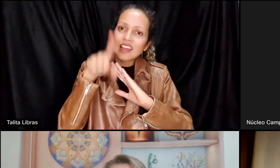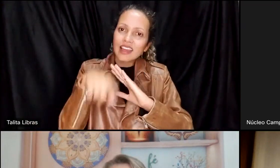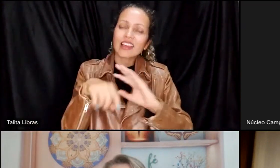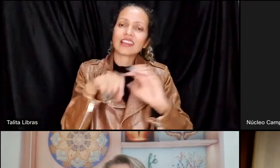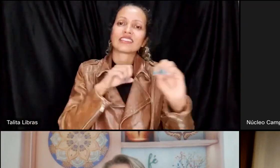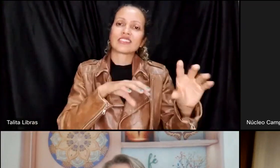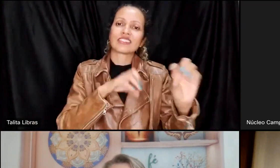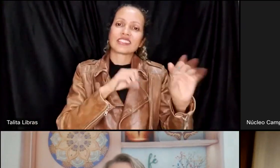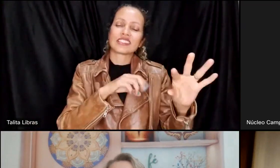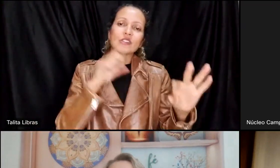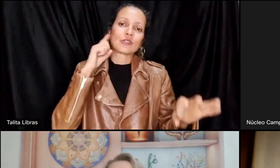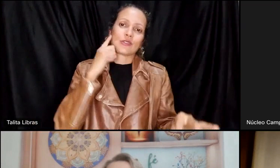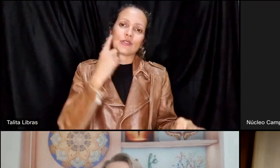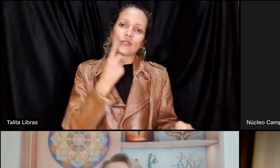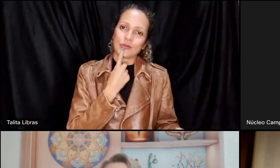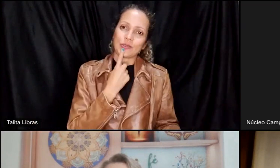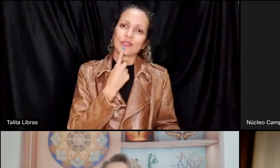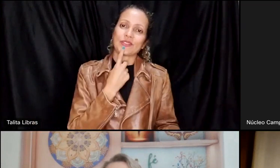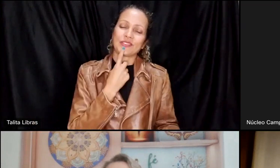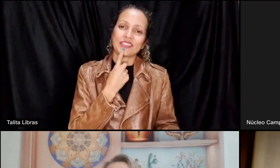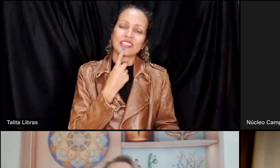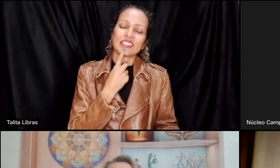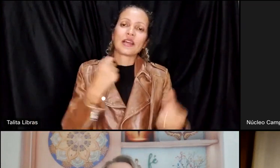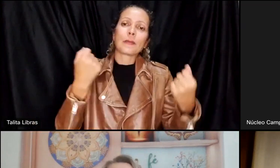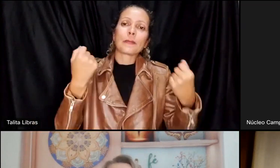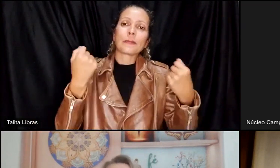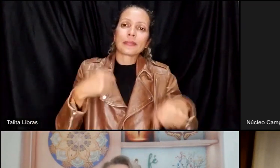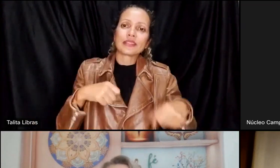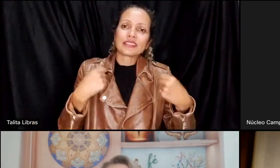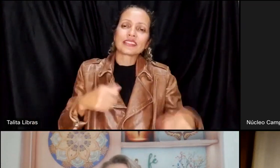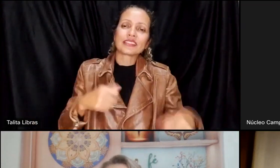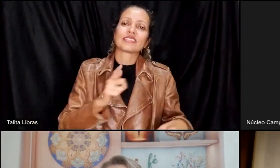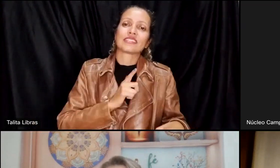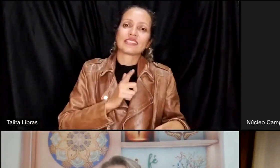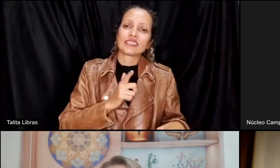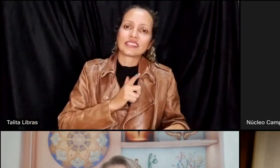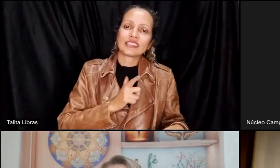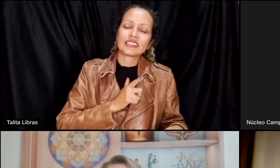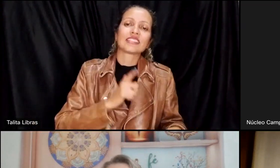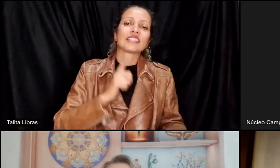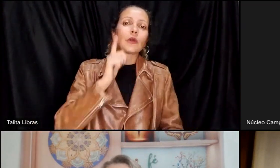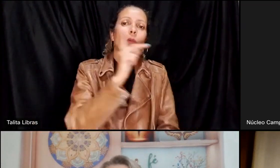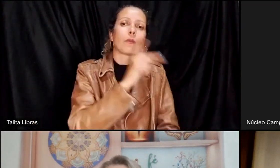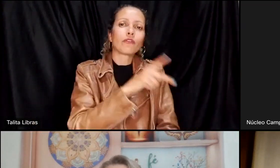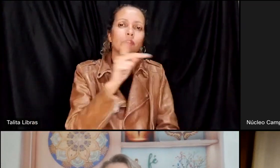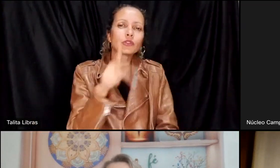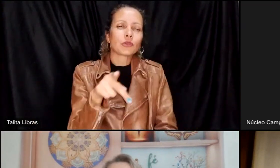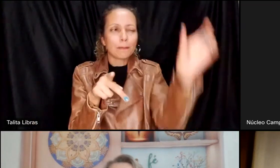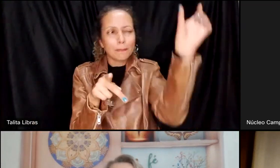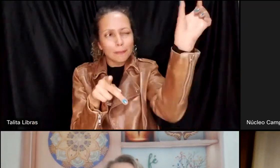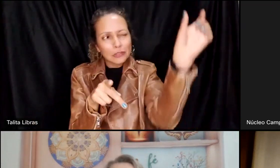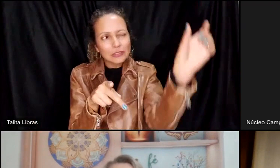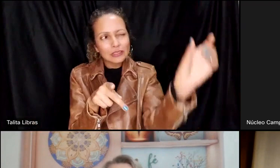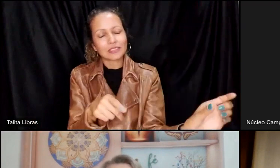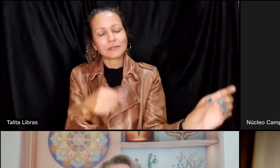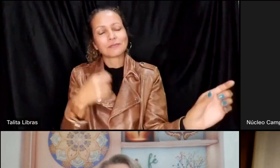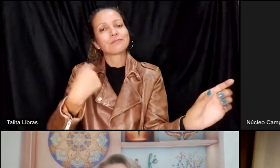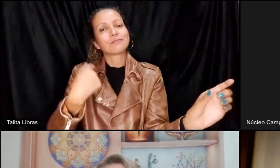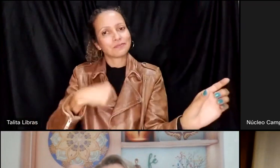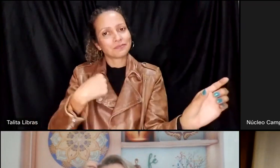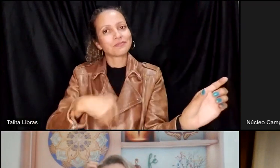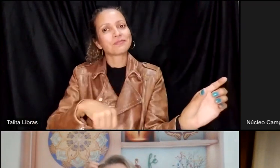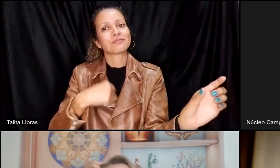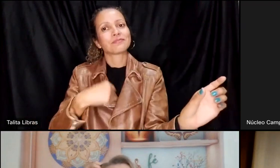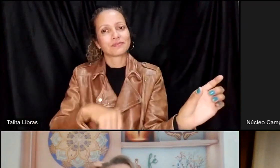surdo. Que tem que ter o professor modelo, que tem que ter a educação